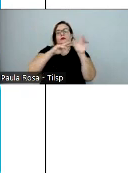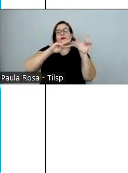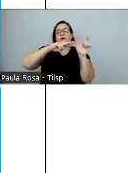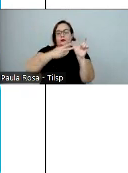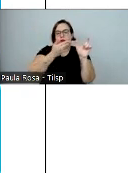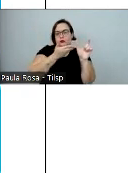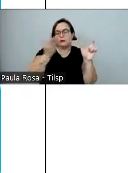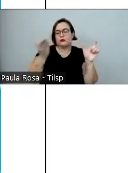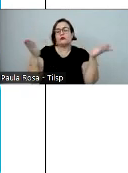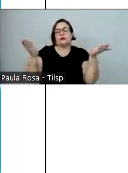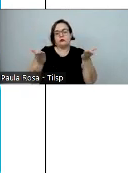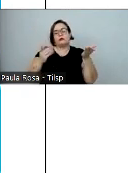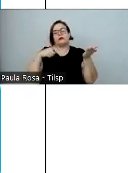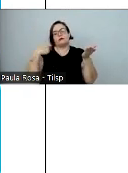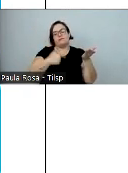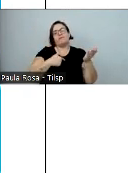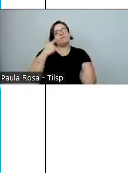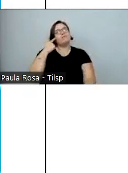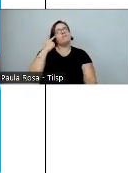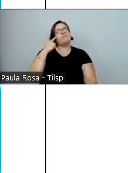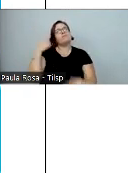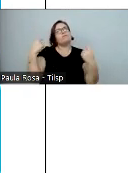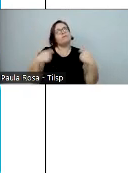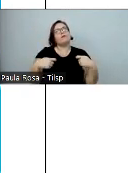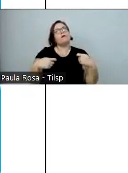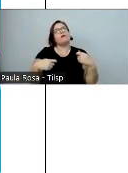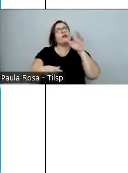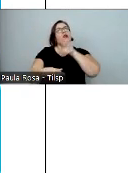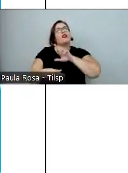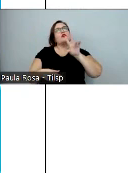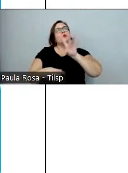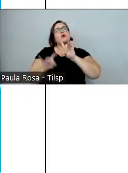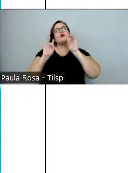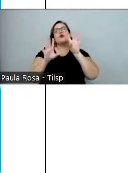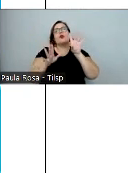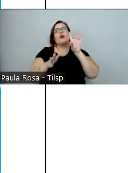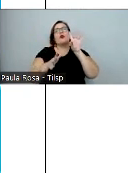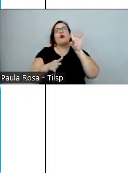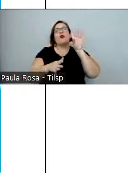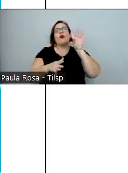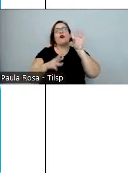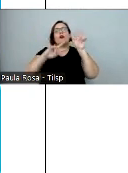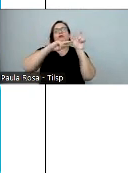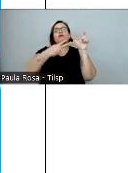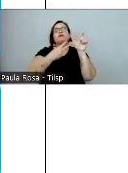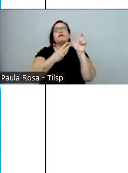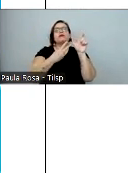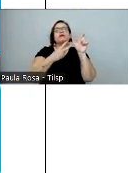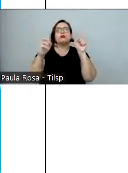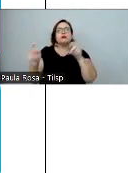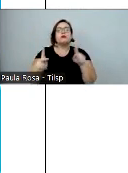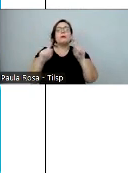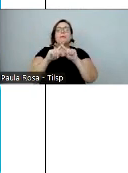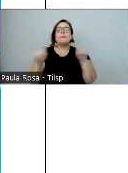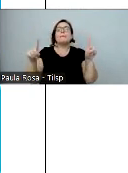Claro a partir desse momento de que a gente precisava considerar que a definição ela não seria apenas uma definição operacional mas que ela também incluiria de valores